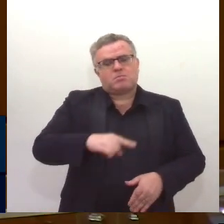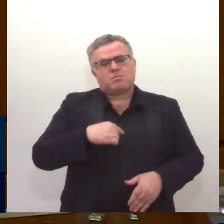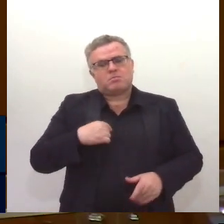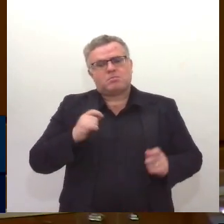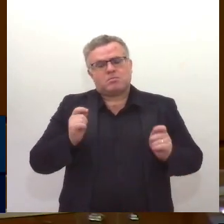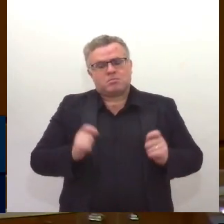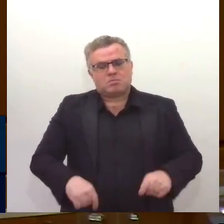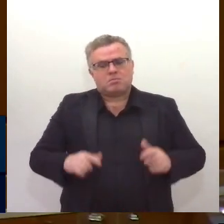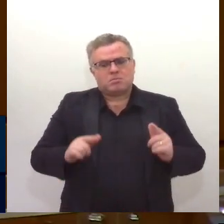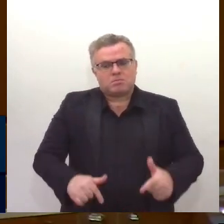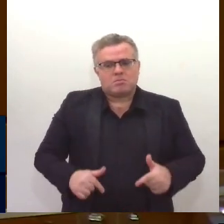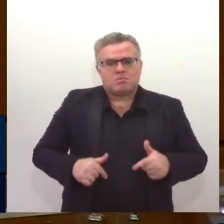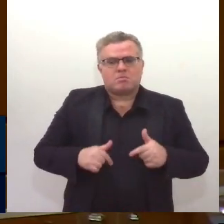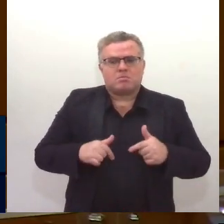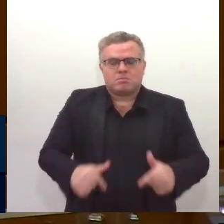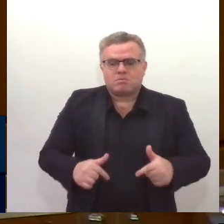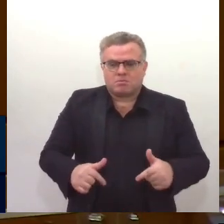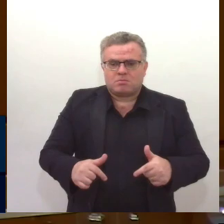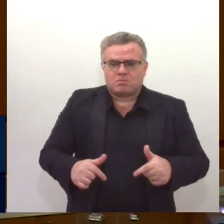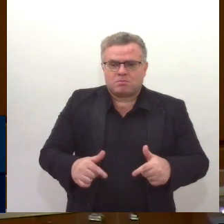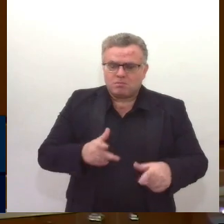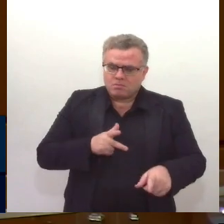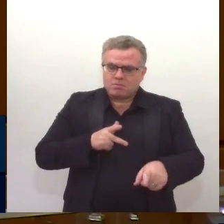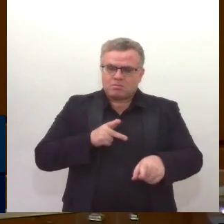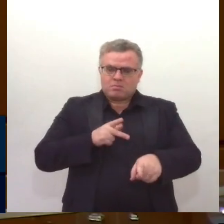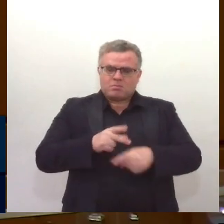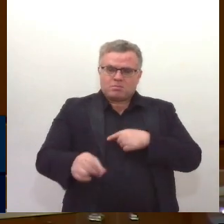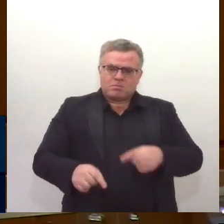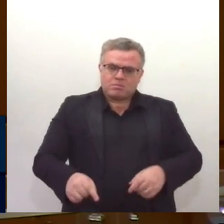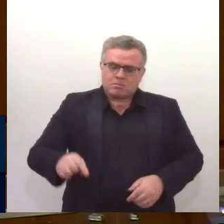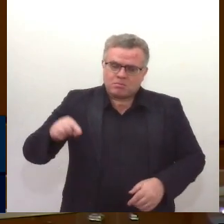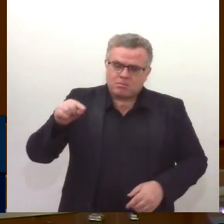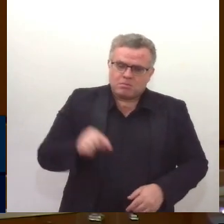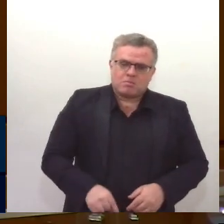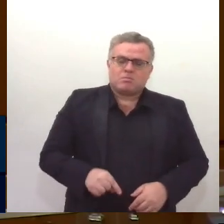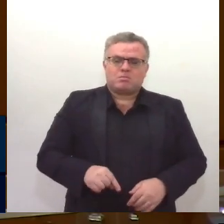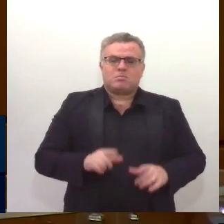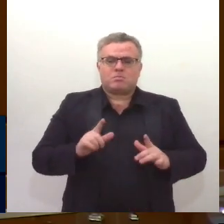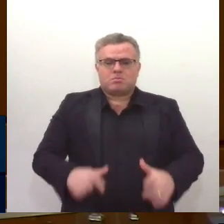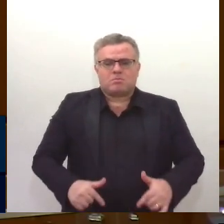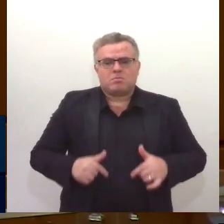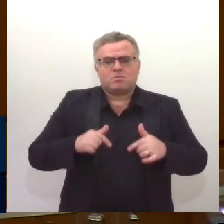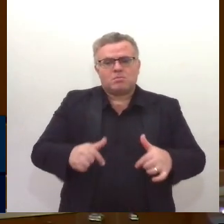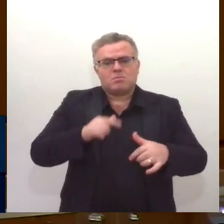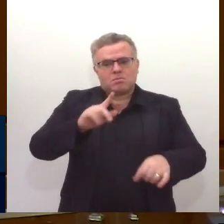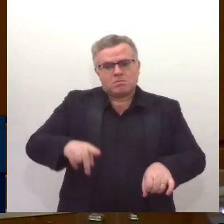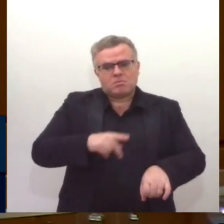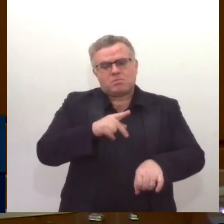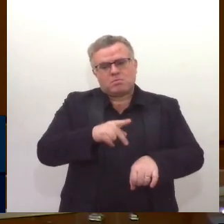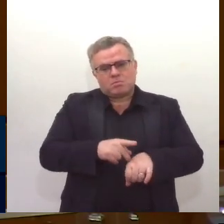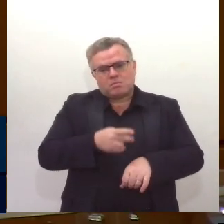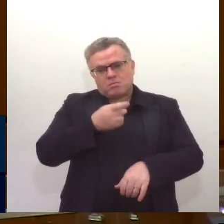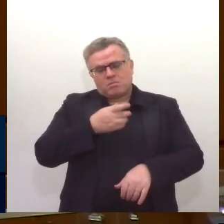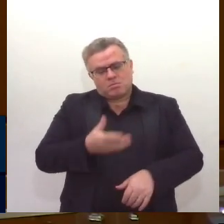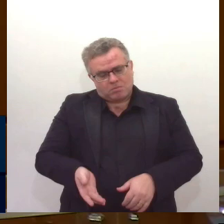esquerda. Nós vamos resgatar o nosso país da mão dessas pessoas